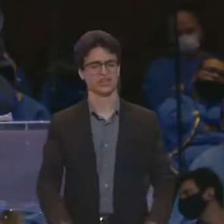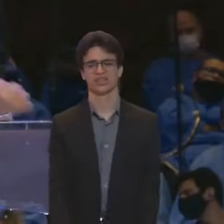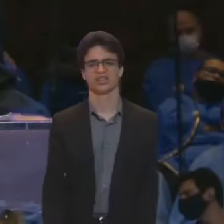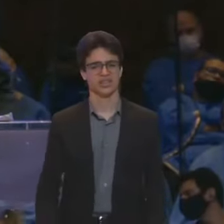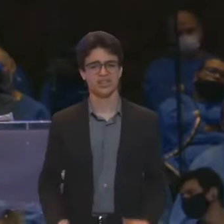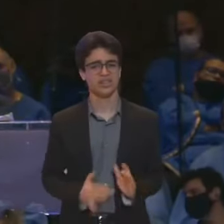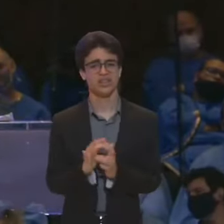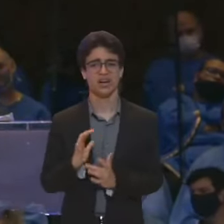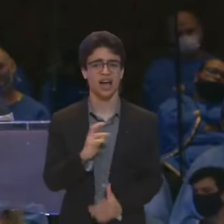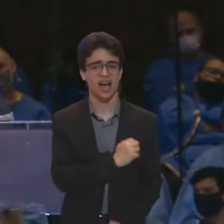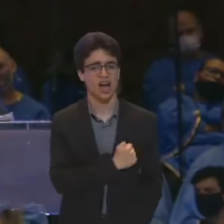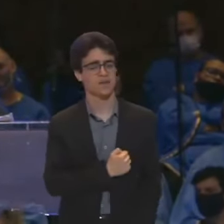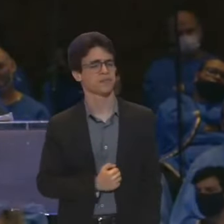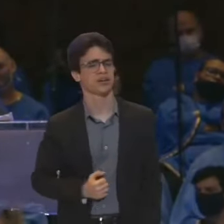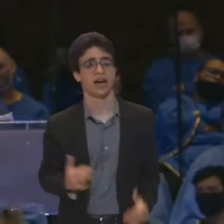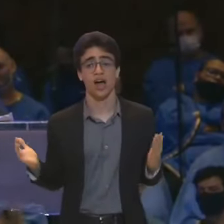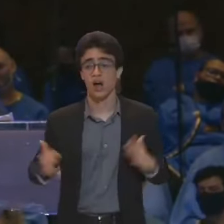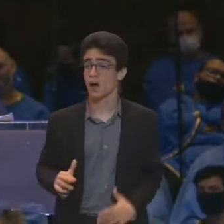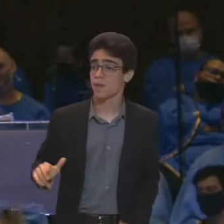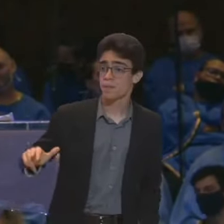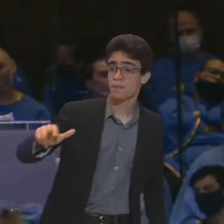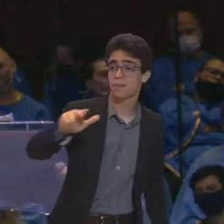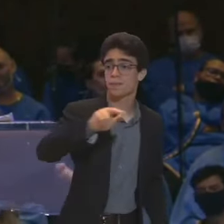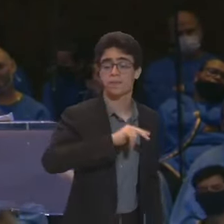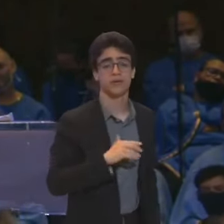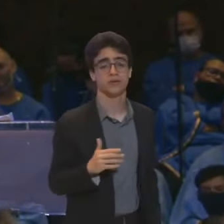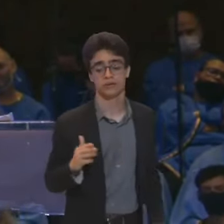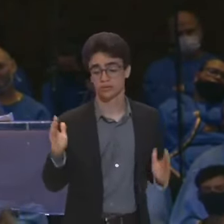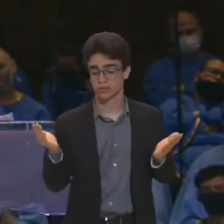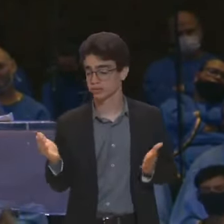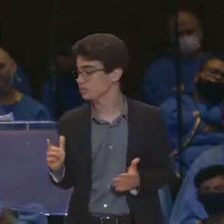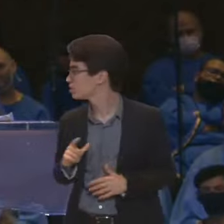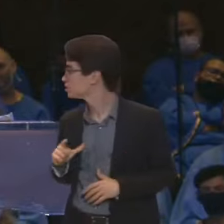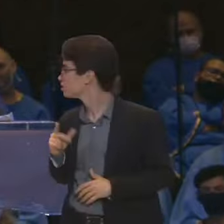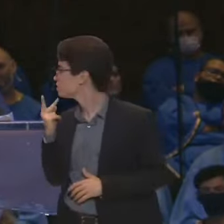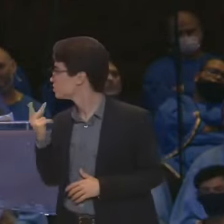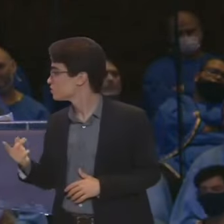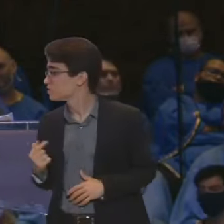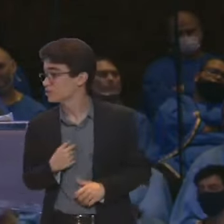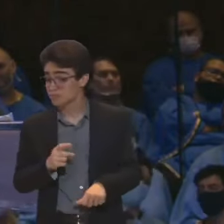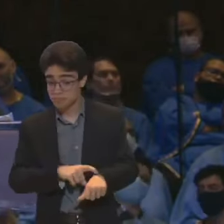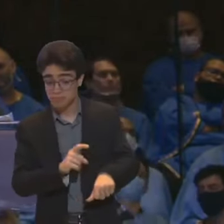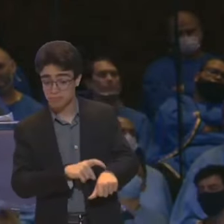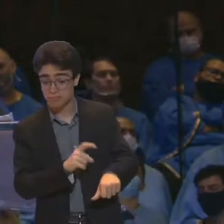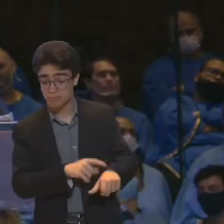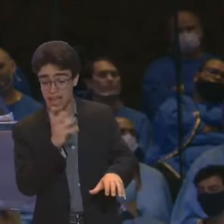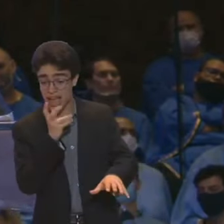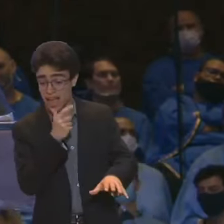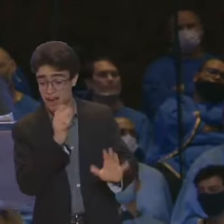pessoas. Sabe, meus irmãos e irmãs, já tocou aí dizendo que eu já passei demais.